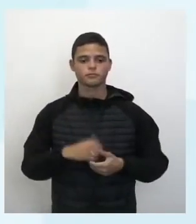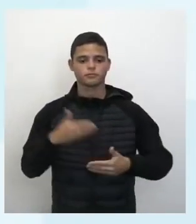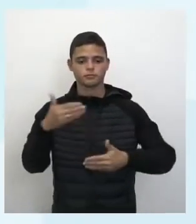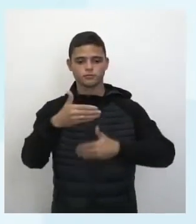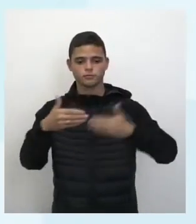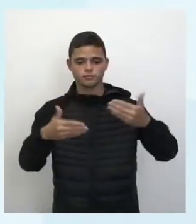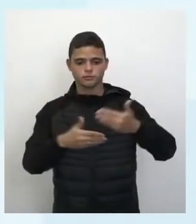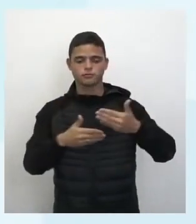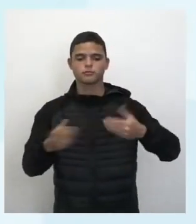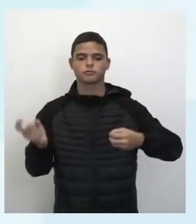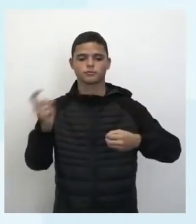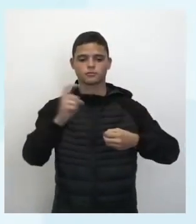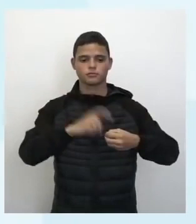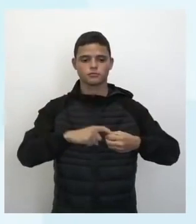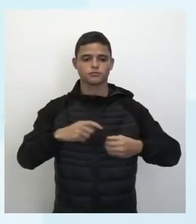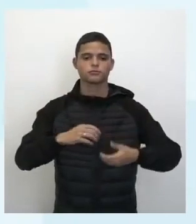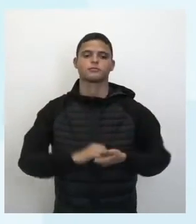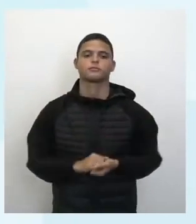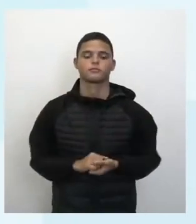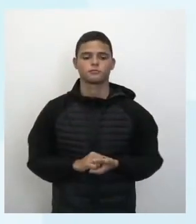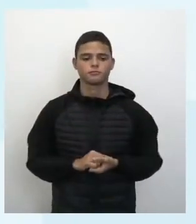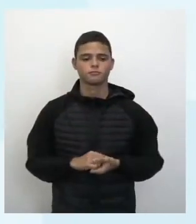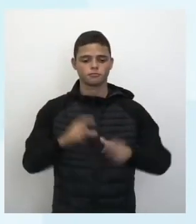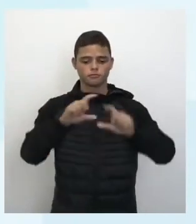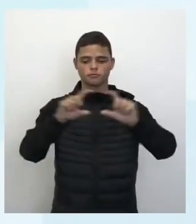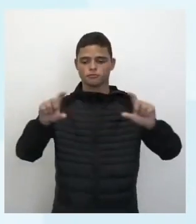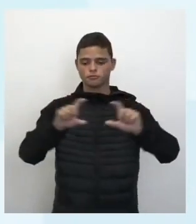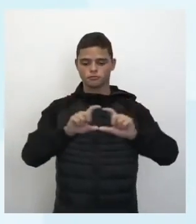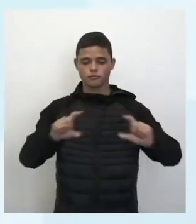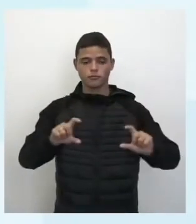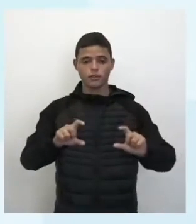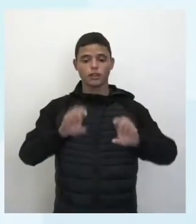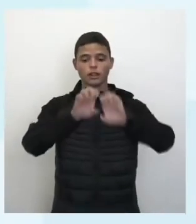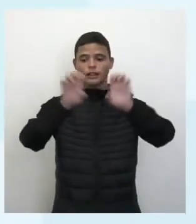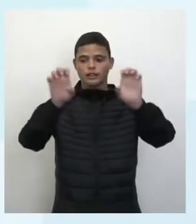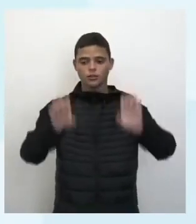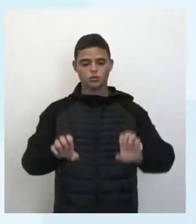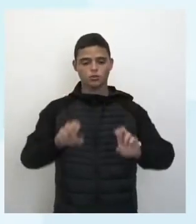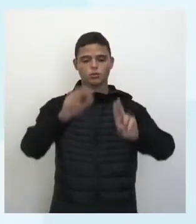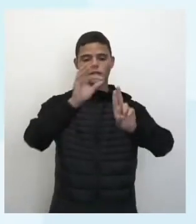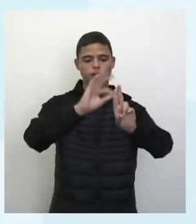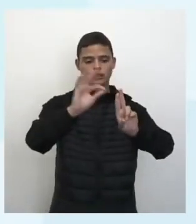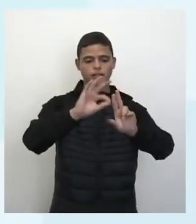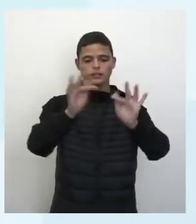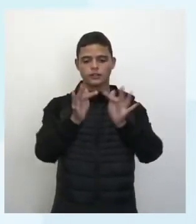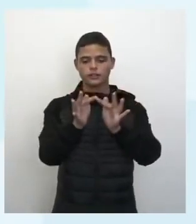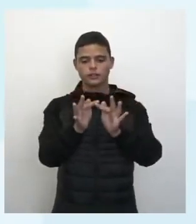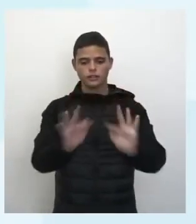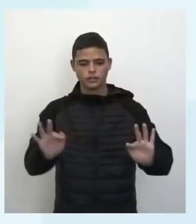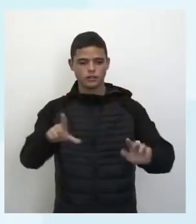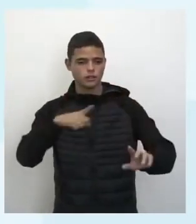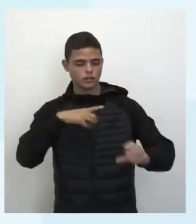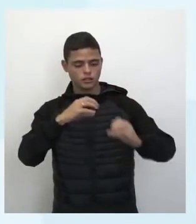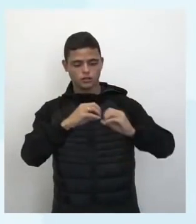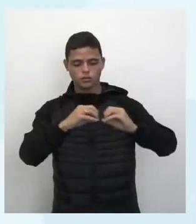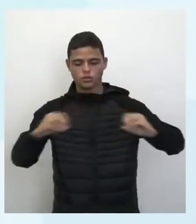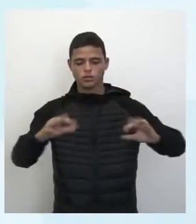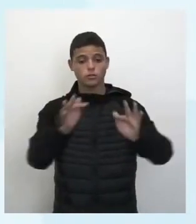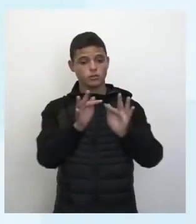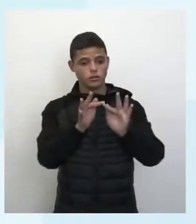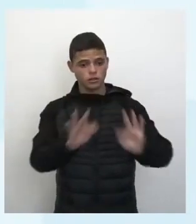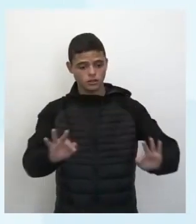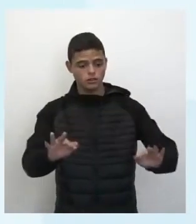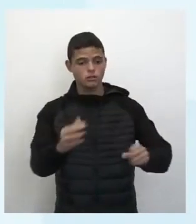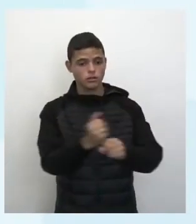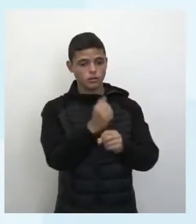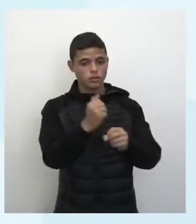Próximo parágrafo, chamamos de estrutura sintática simples aquelas compostas por orações simples, construídas em torno de